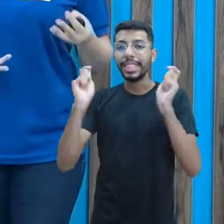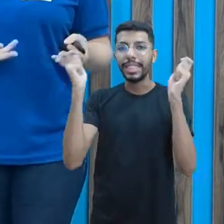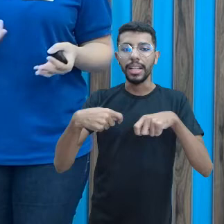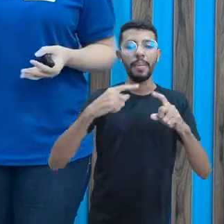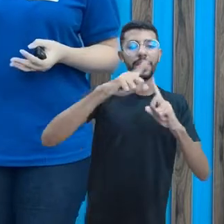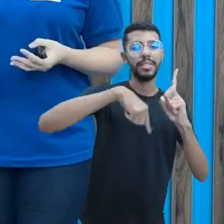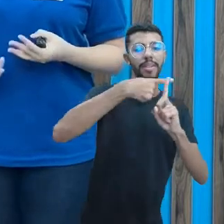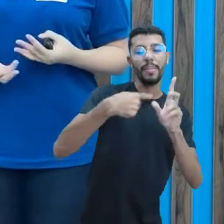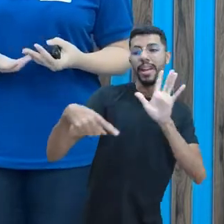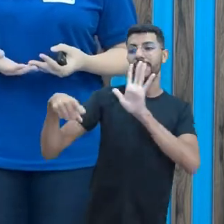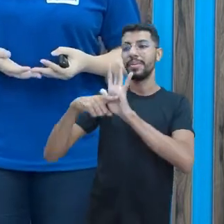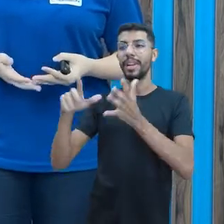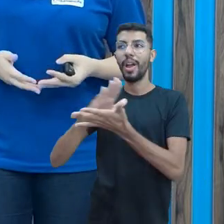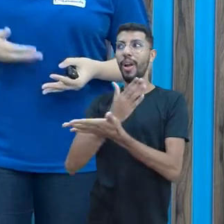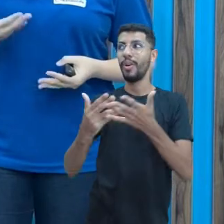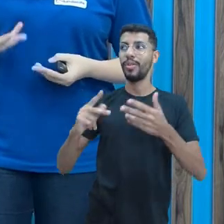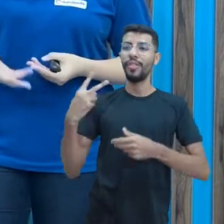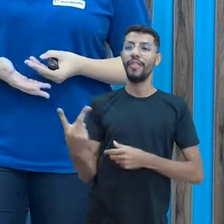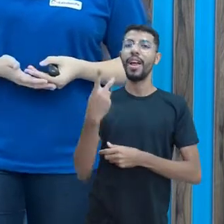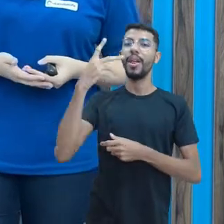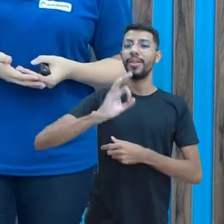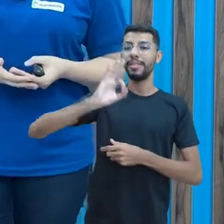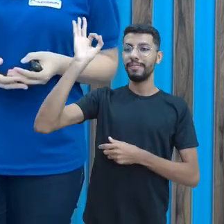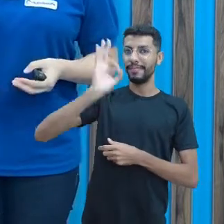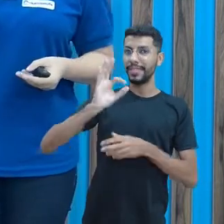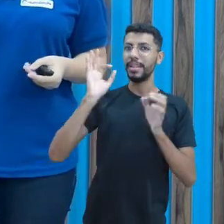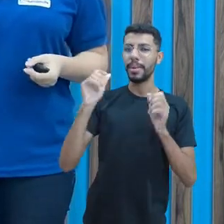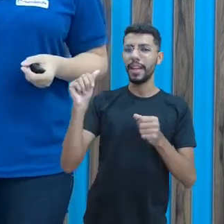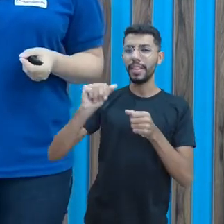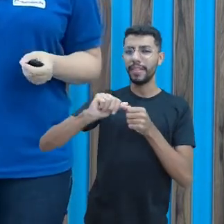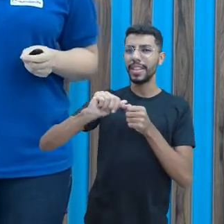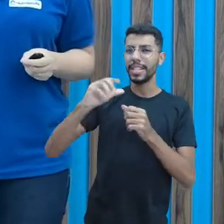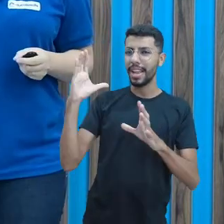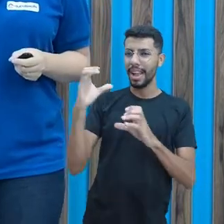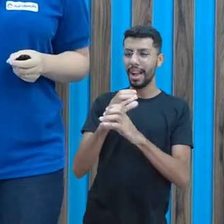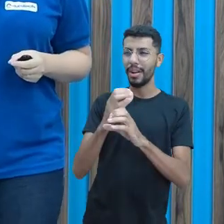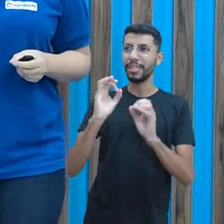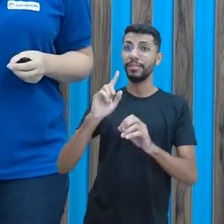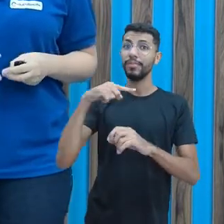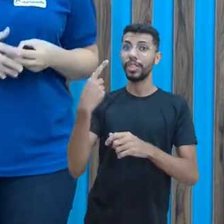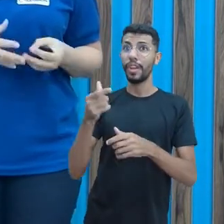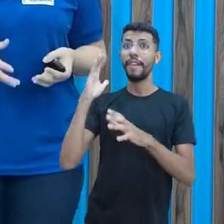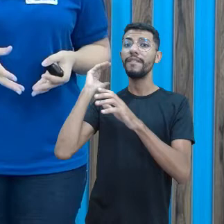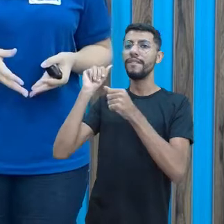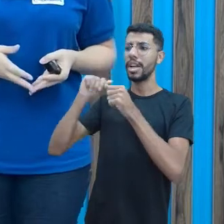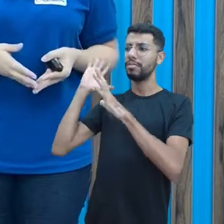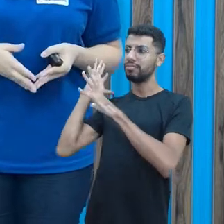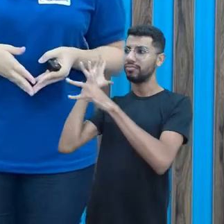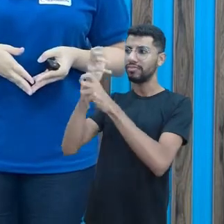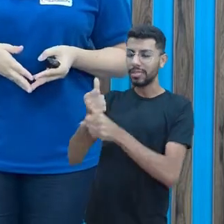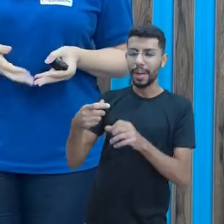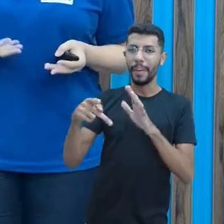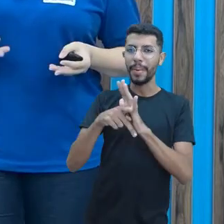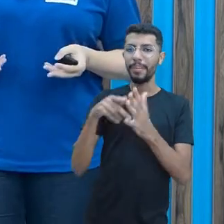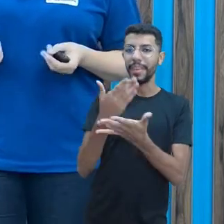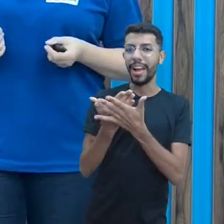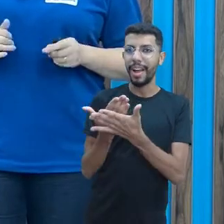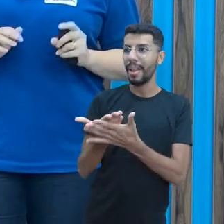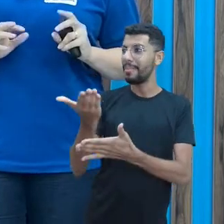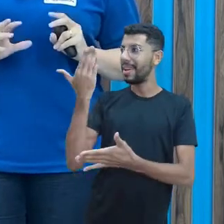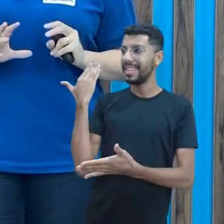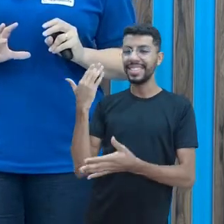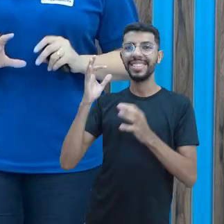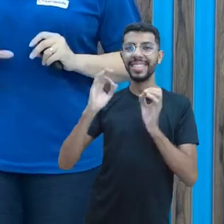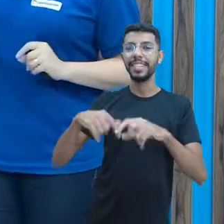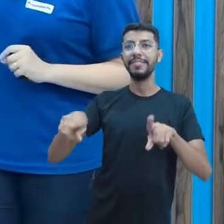subtrair alguns valores percentuais para fazer esses cálculos. A gente vai dar uma olhadinha na revisão no que a gente já explorou na aula anterior e aí a gente vai